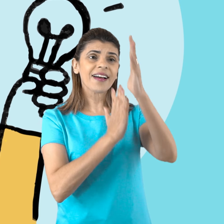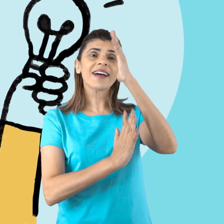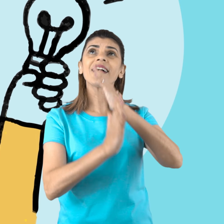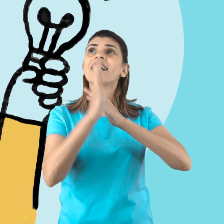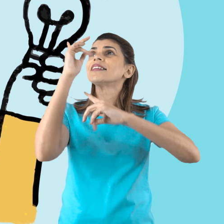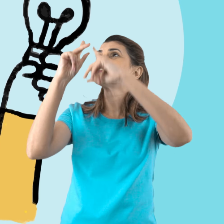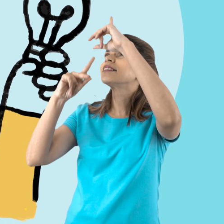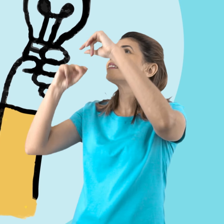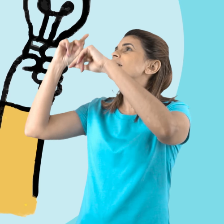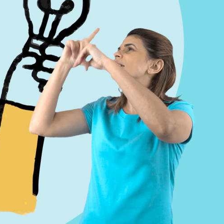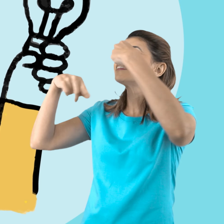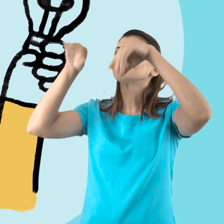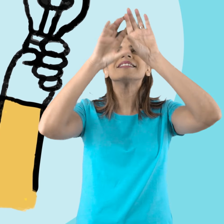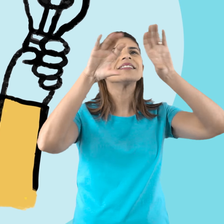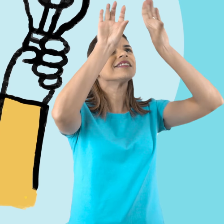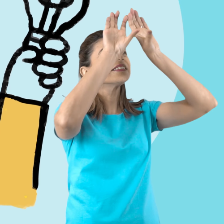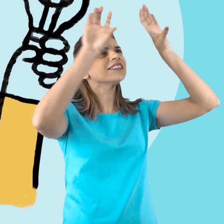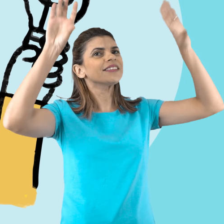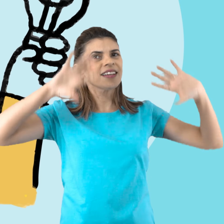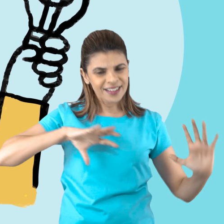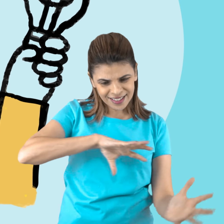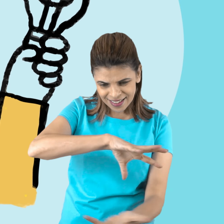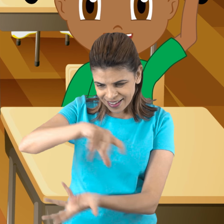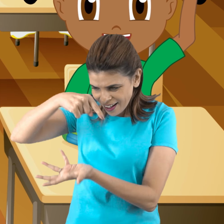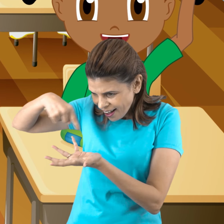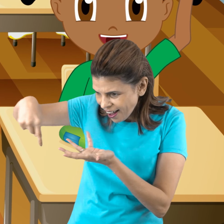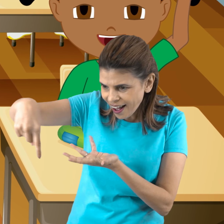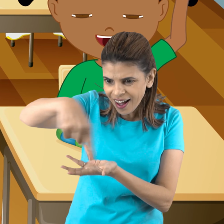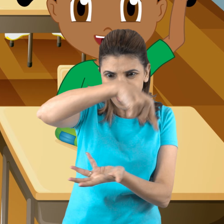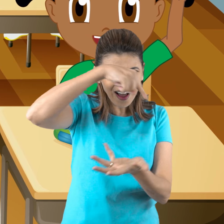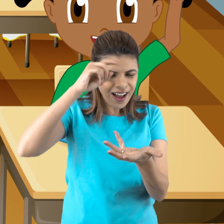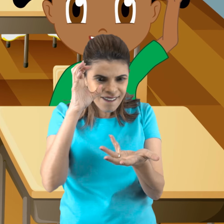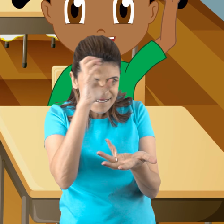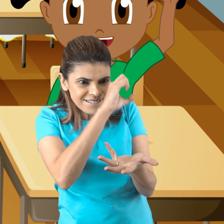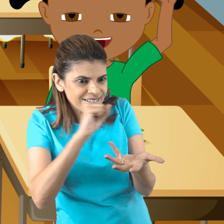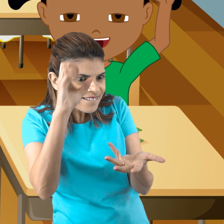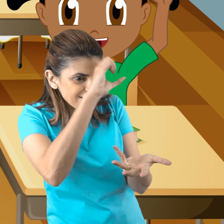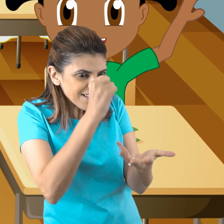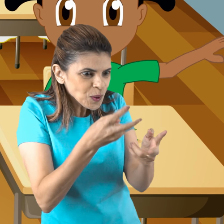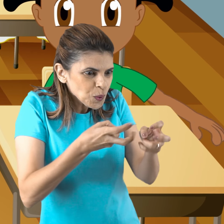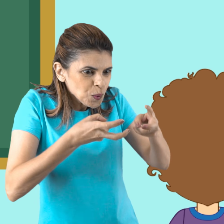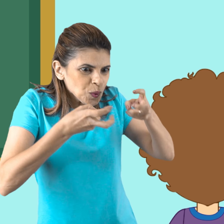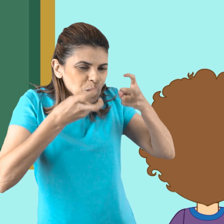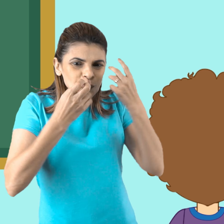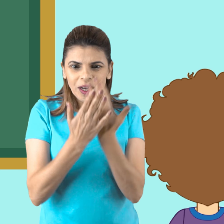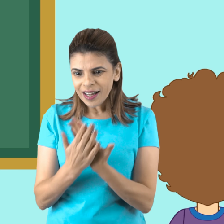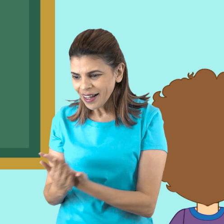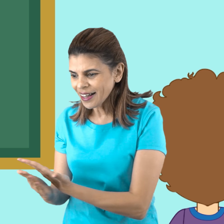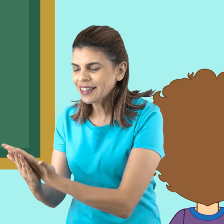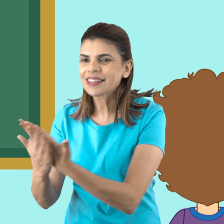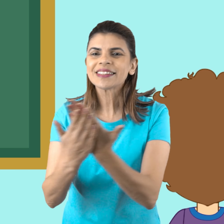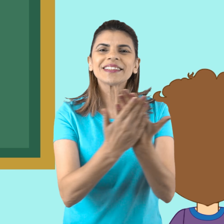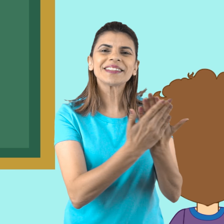as estrelas todo o universo para estudar com